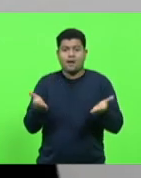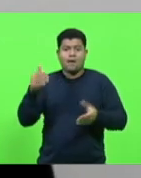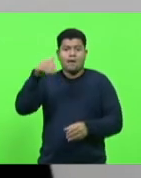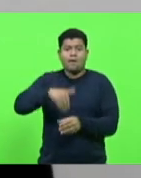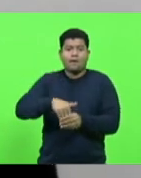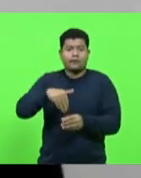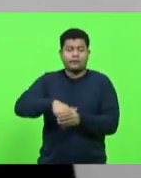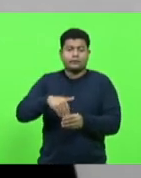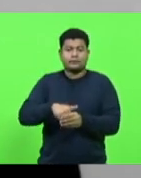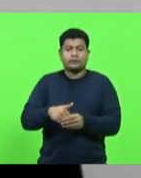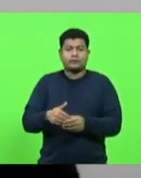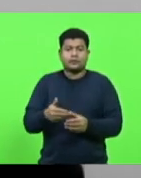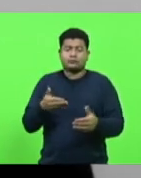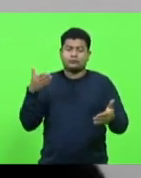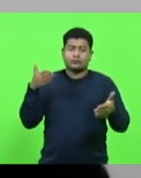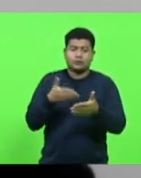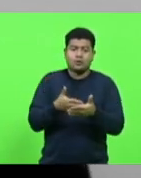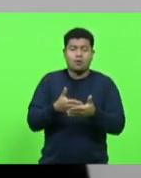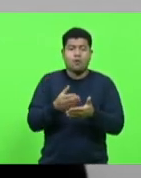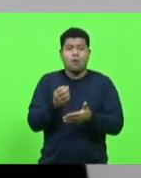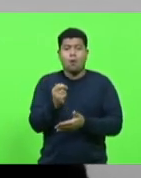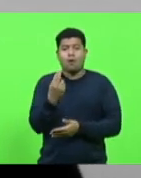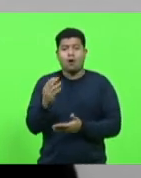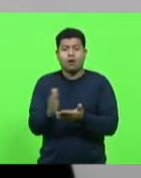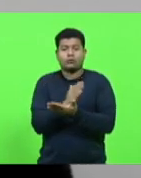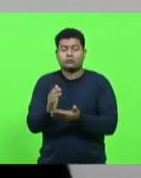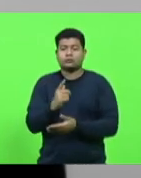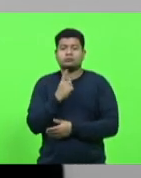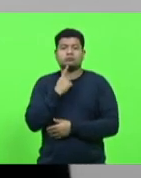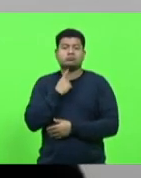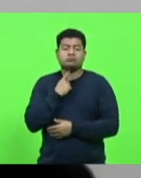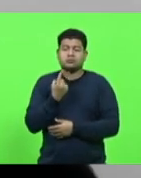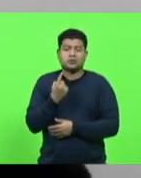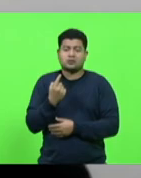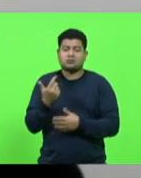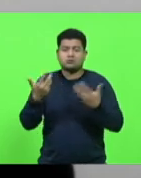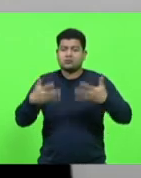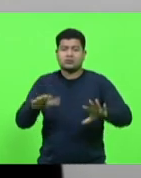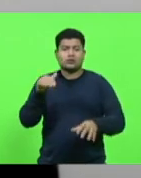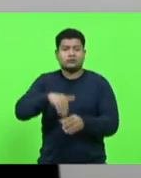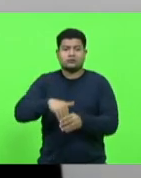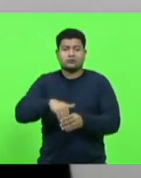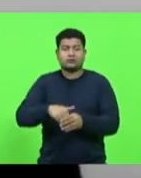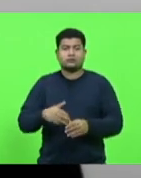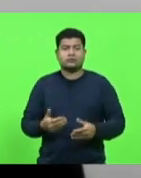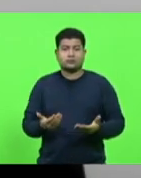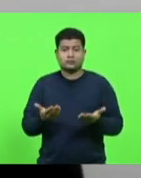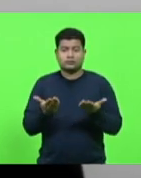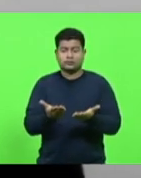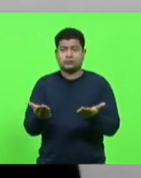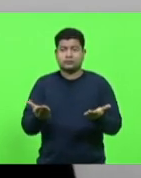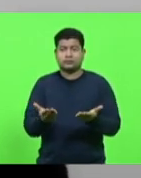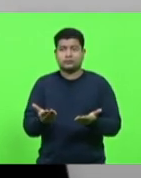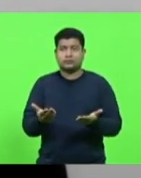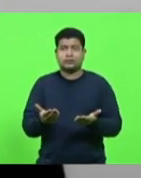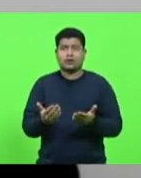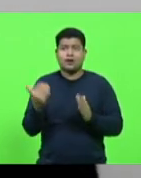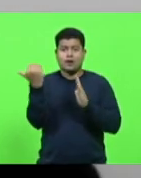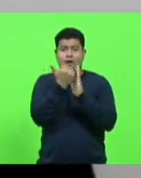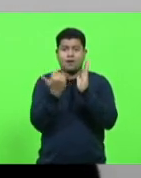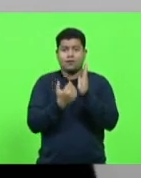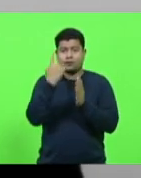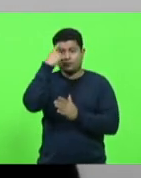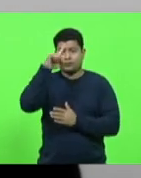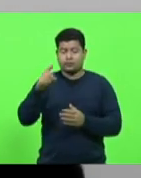opção, não se atingiu o número mínimo, então, automaticamente, essa a ordem do dia está encerrada e passará